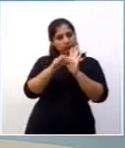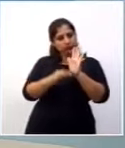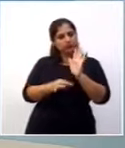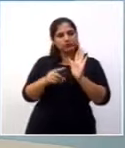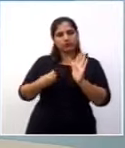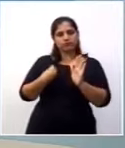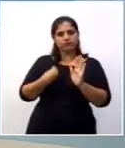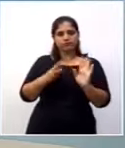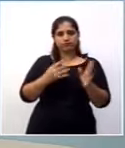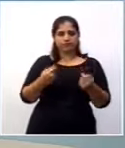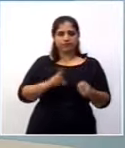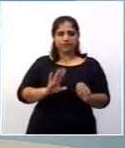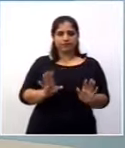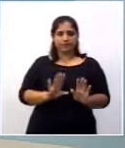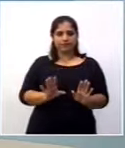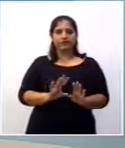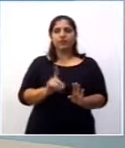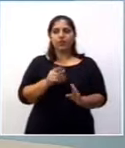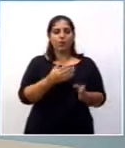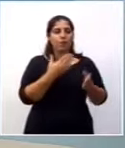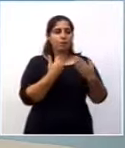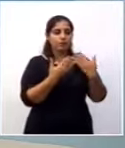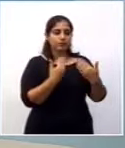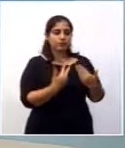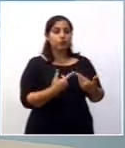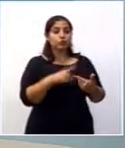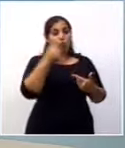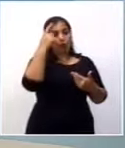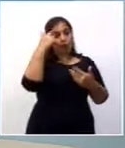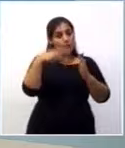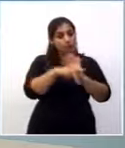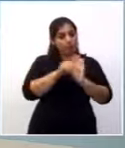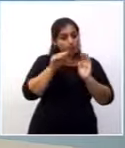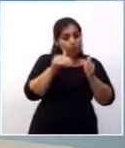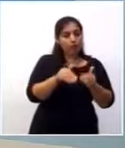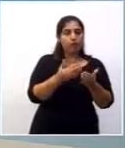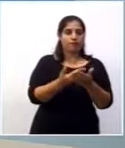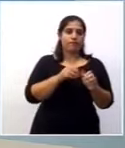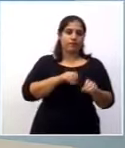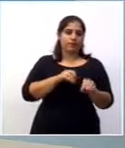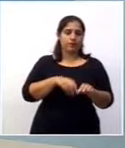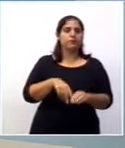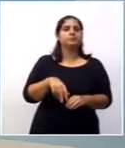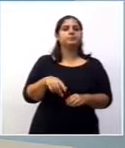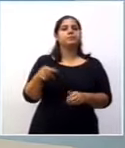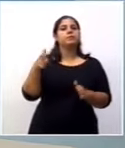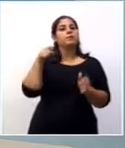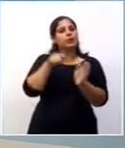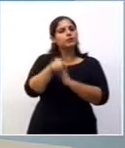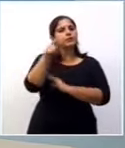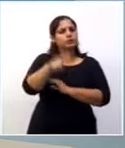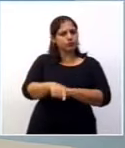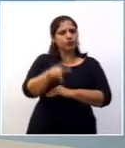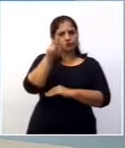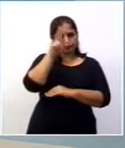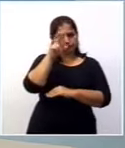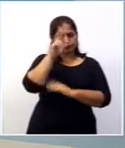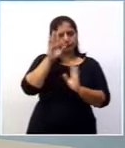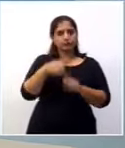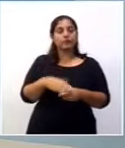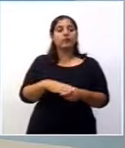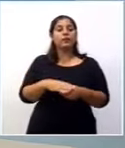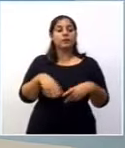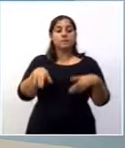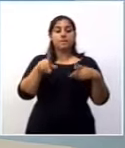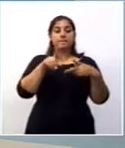momento. Tá? Vamos deixar o chat aí para as contribuições da aula. Então, só retomando lá as perguntinhas, né? Observando